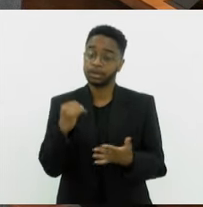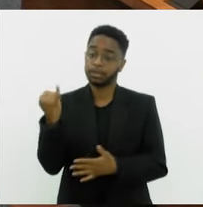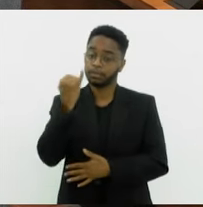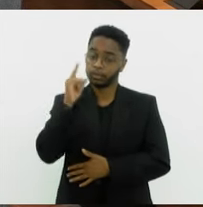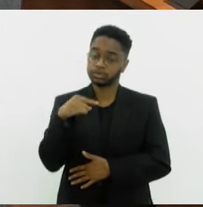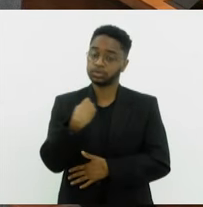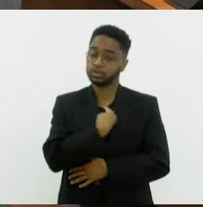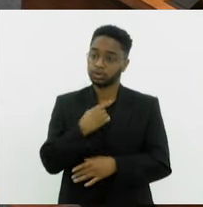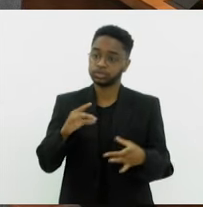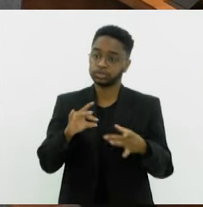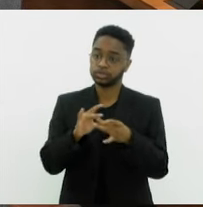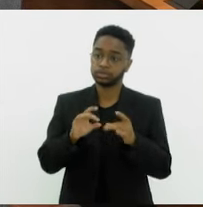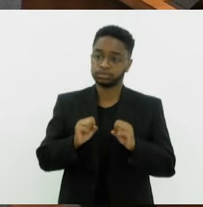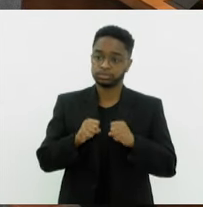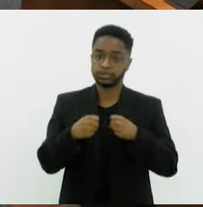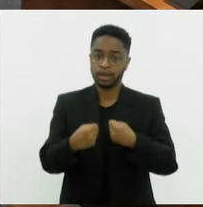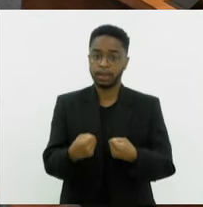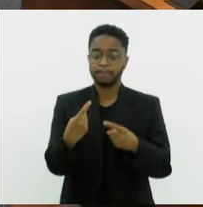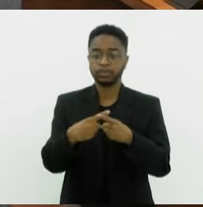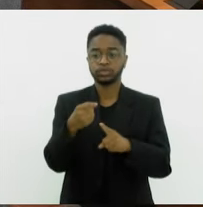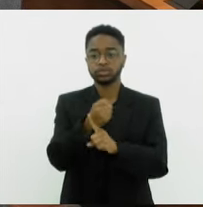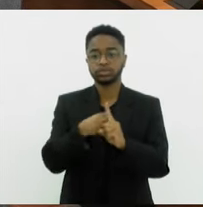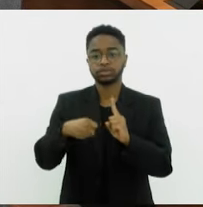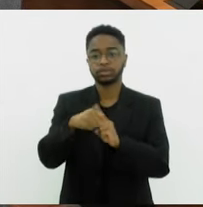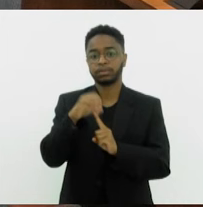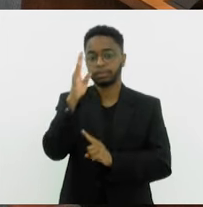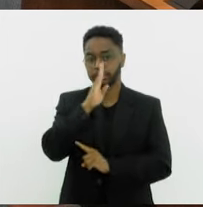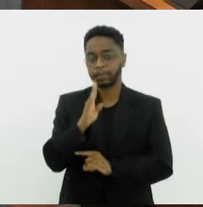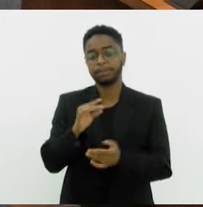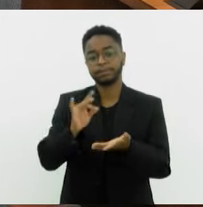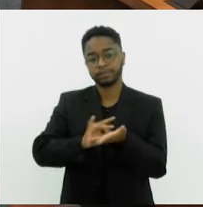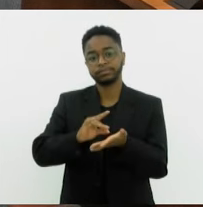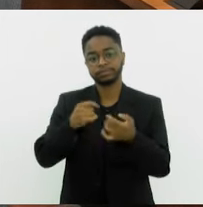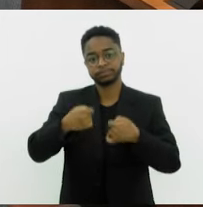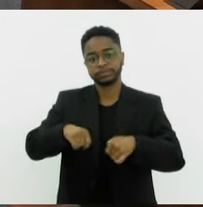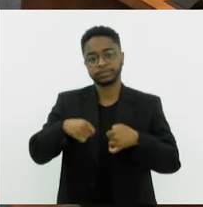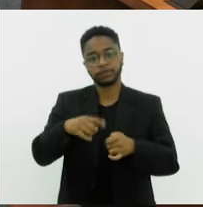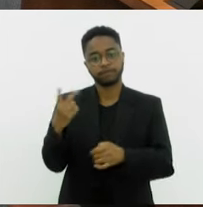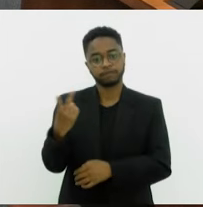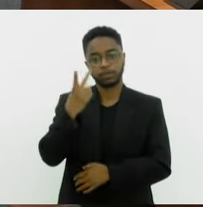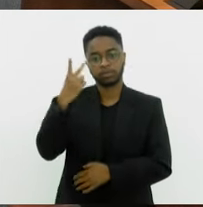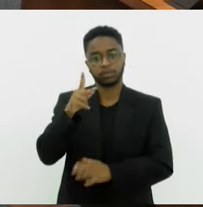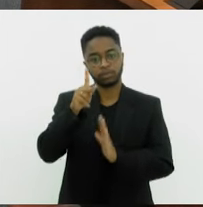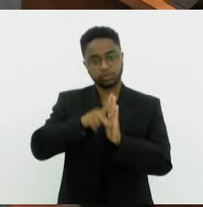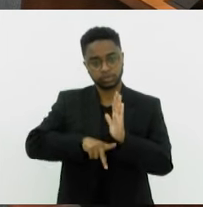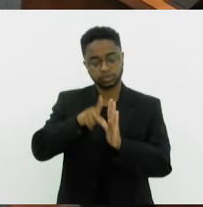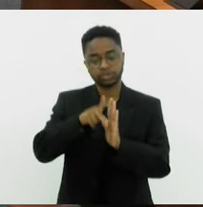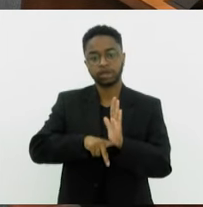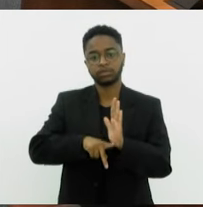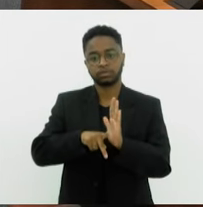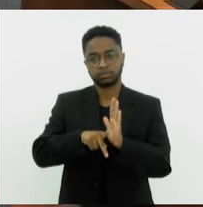nesse sentido de que a sociedade brasileira precisa valorizar um projeto que é